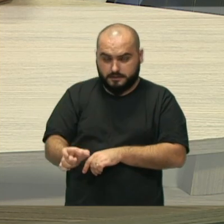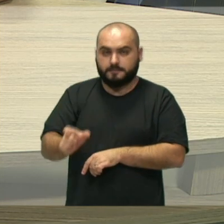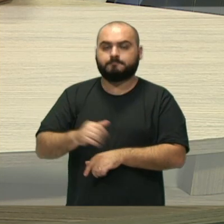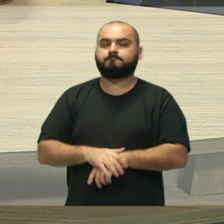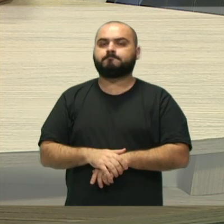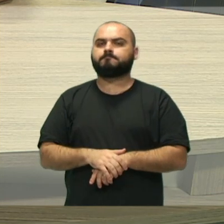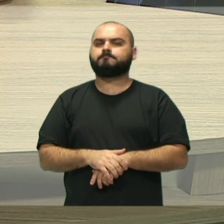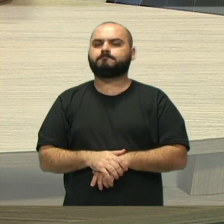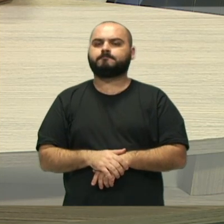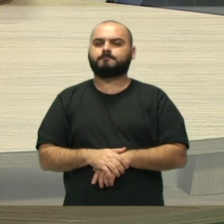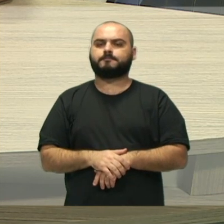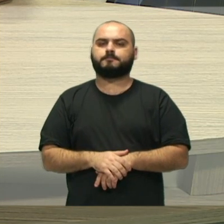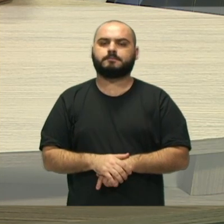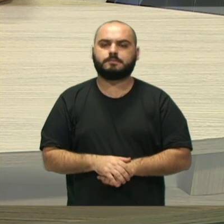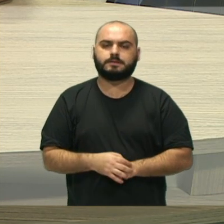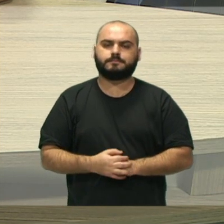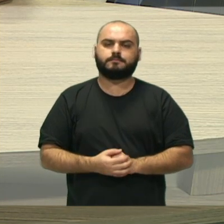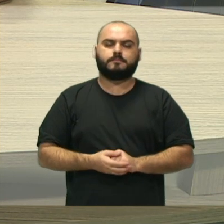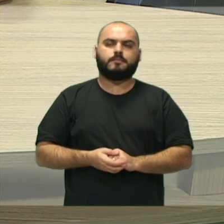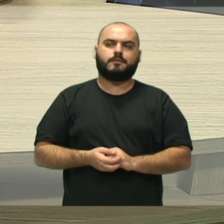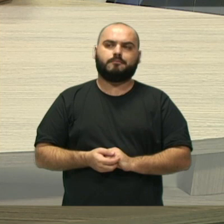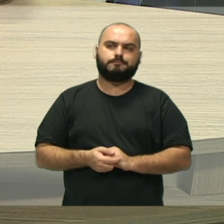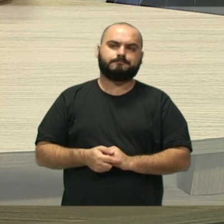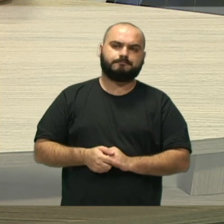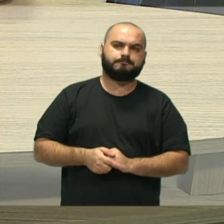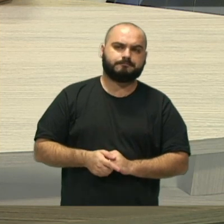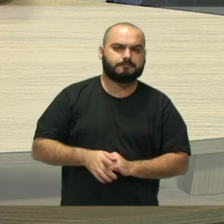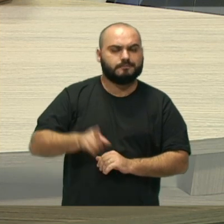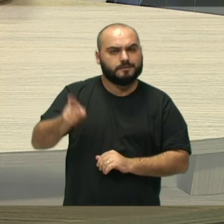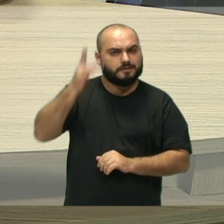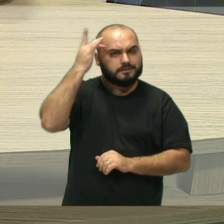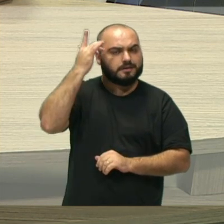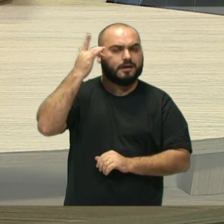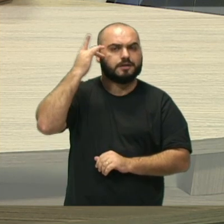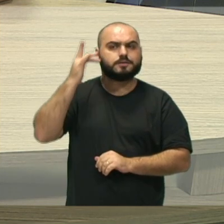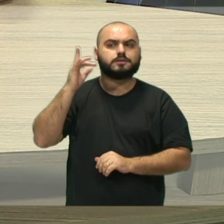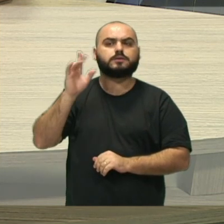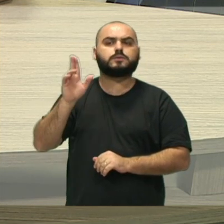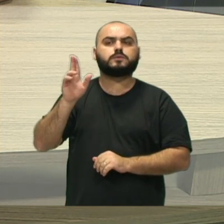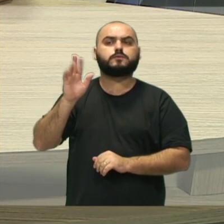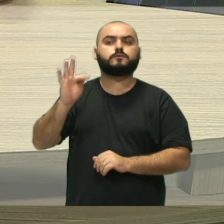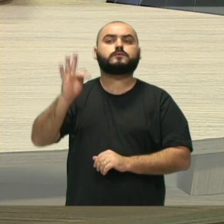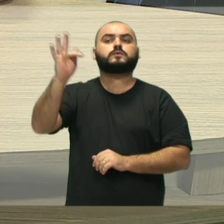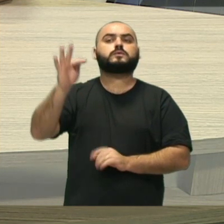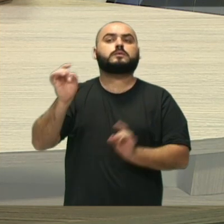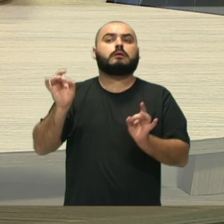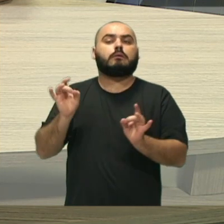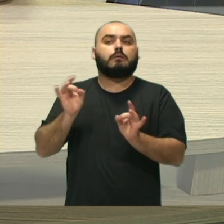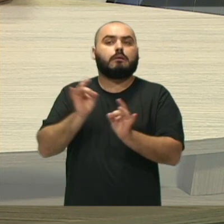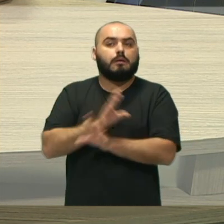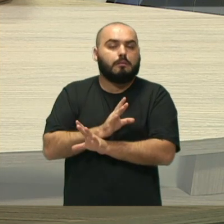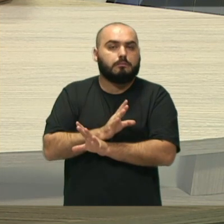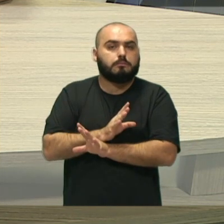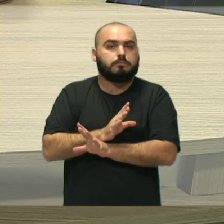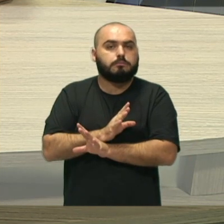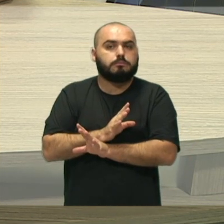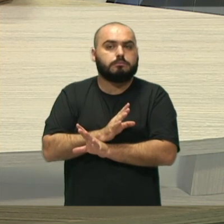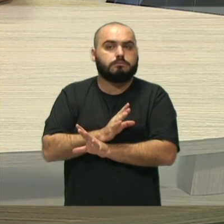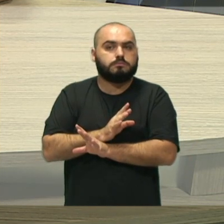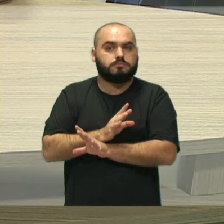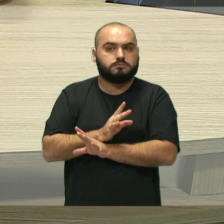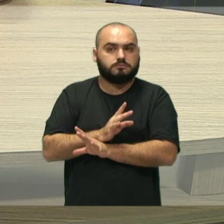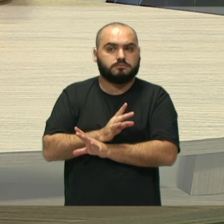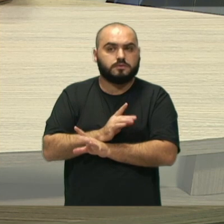acha que se vai se sair de toda essa situação? É possível de se